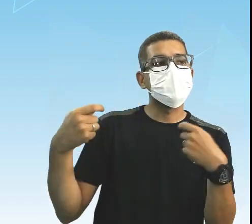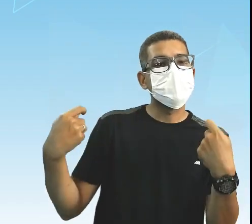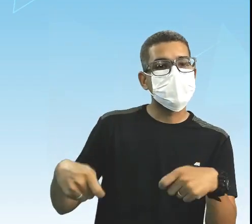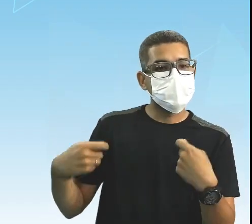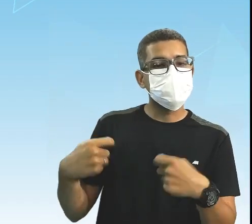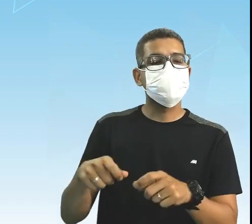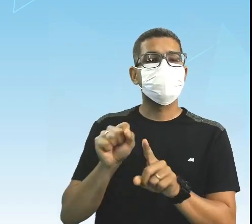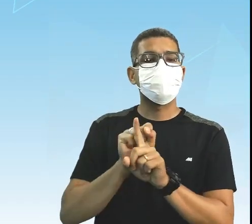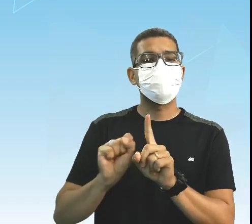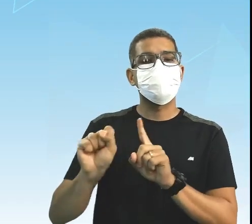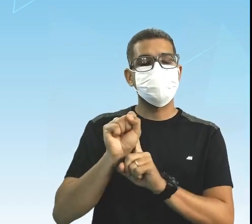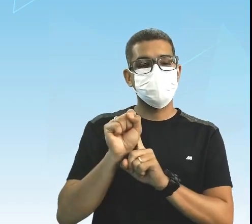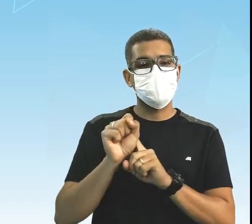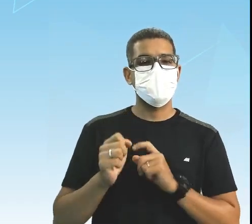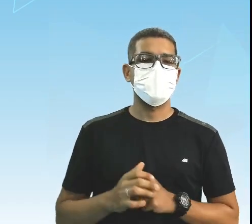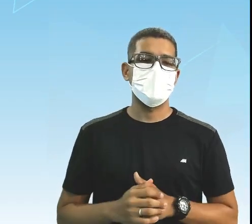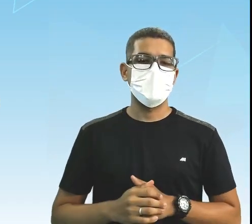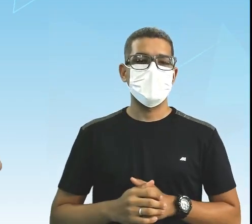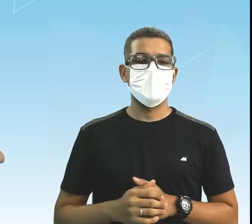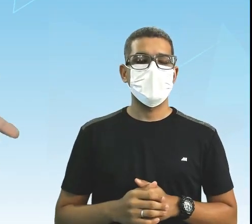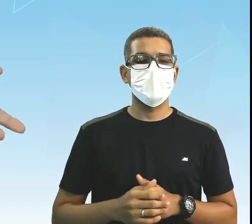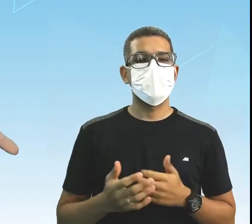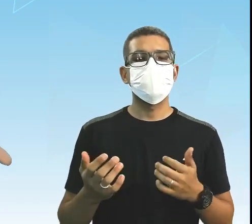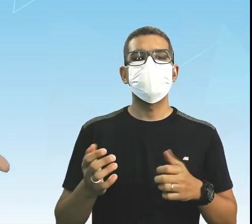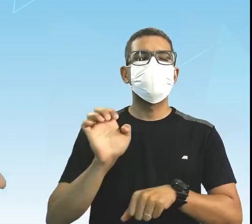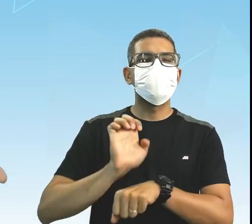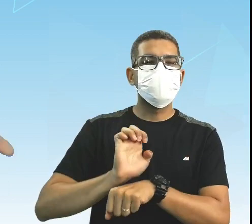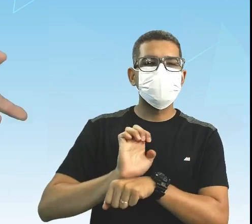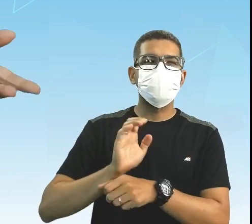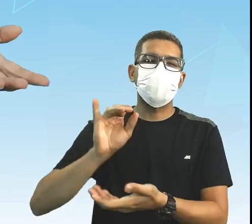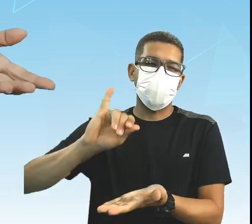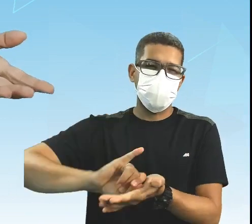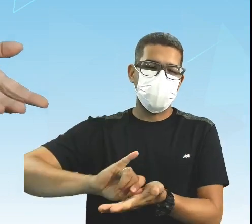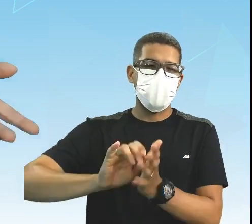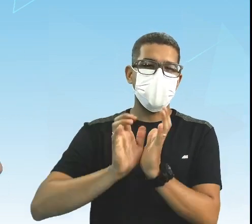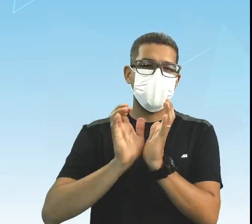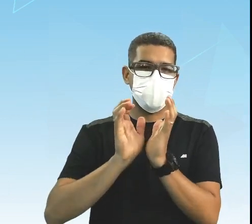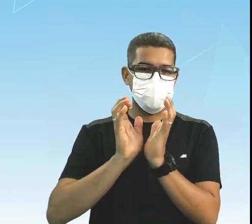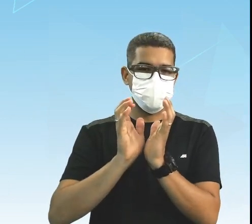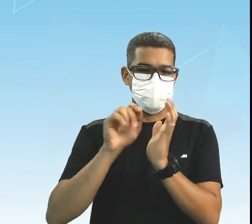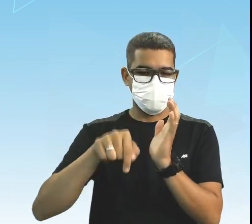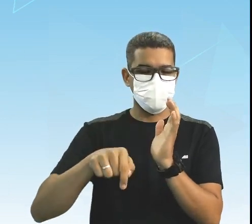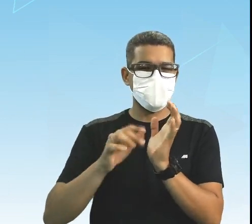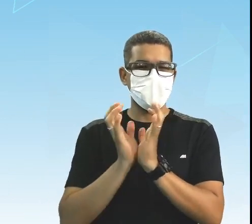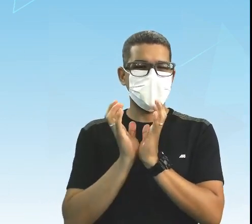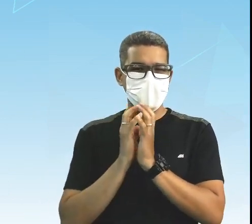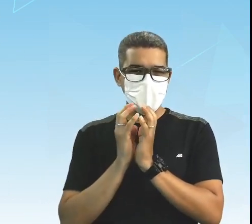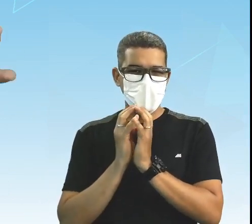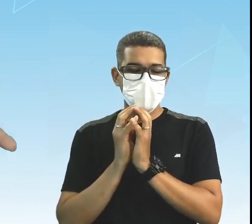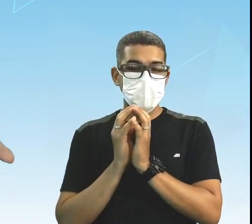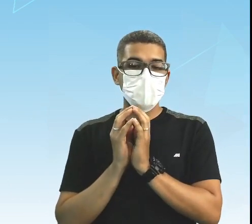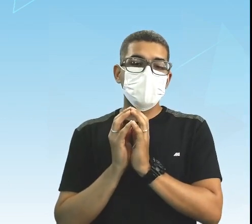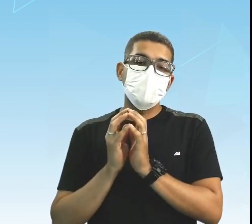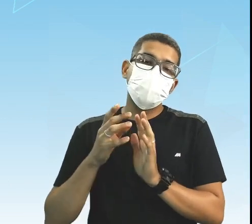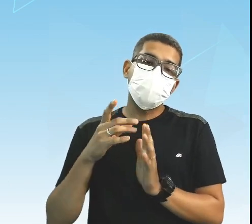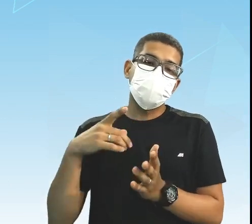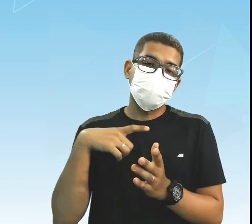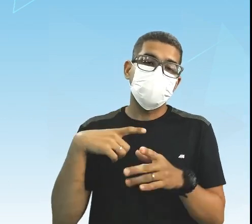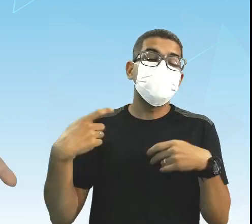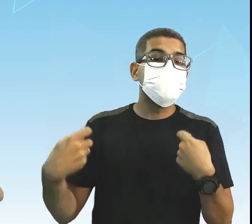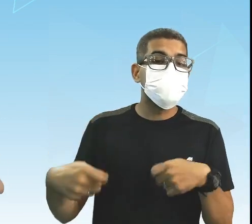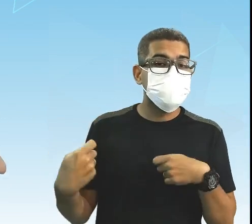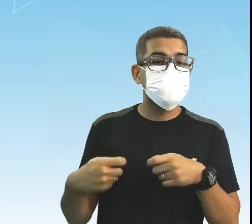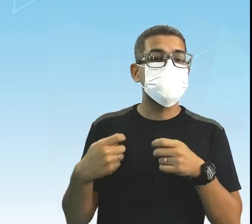uma sociedade. O Estado, a capital de Recife, capital de Pernambuco, está cada vez mais precisando de